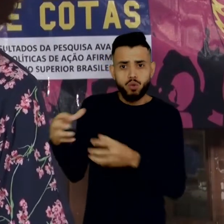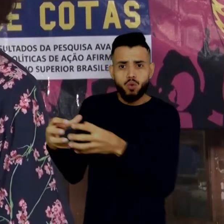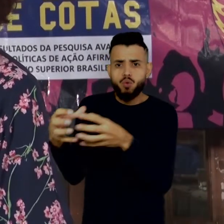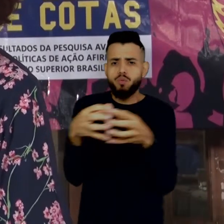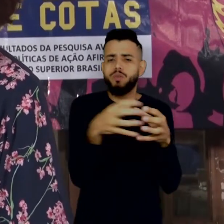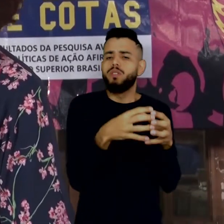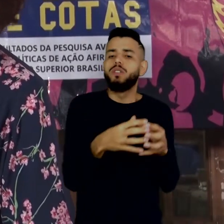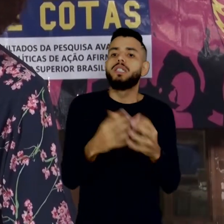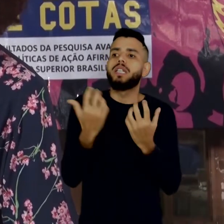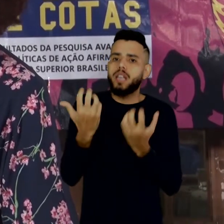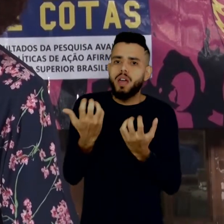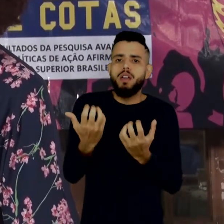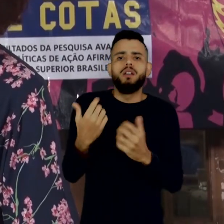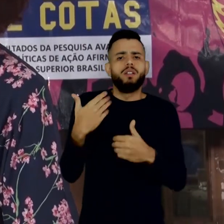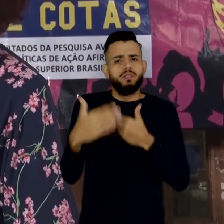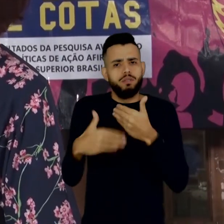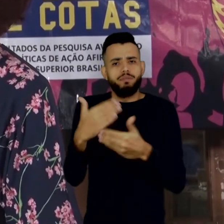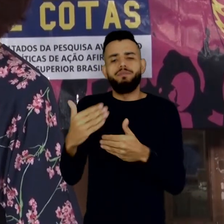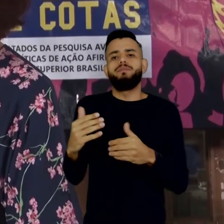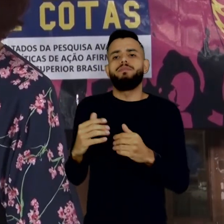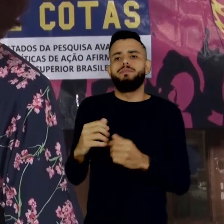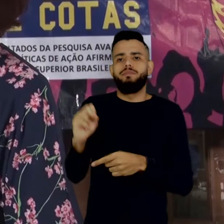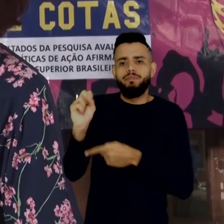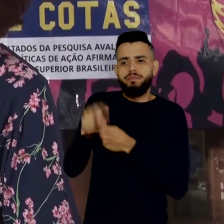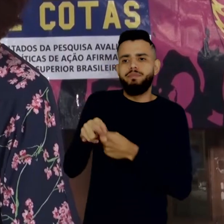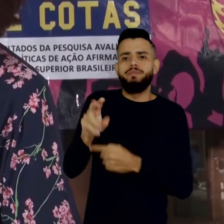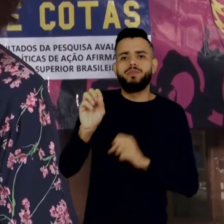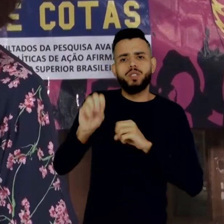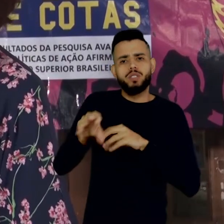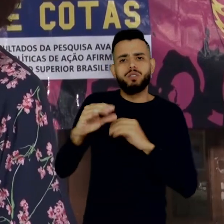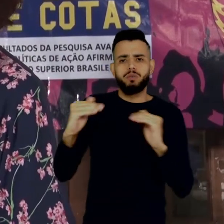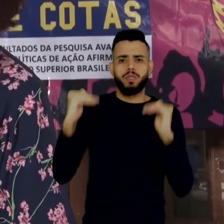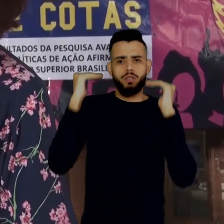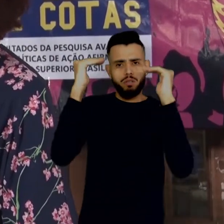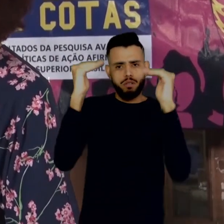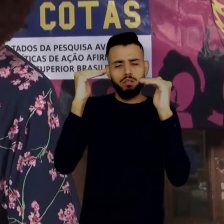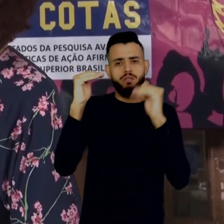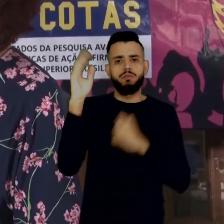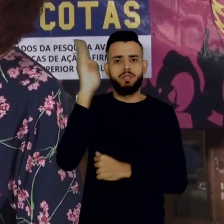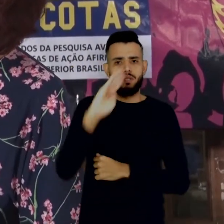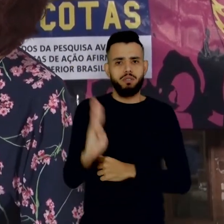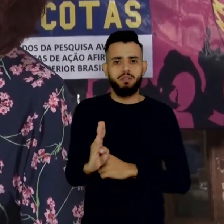processo de maior democratização do ensino superior brasileiro.